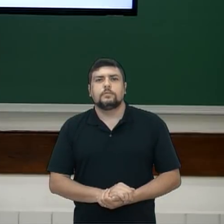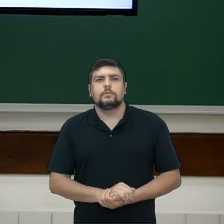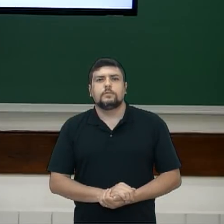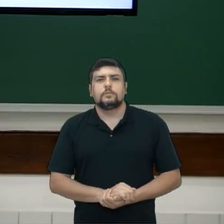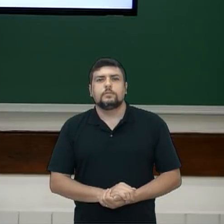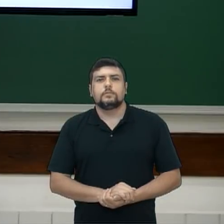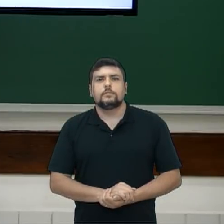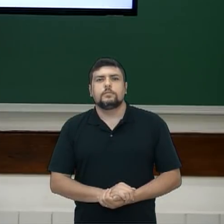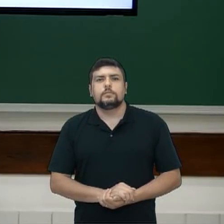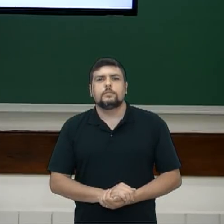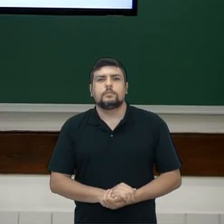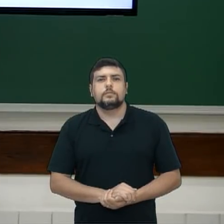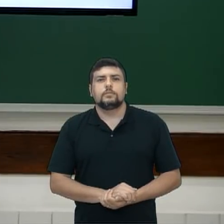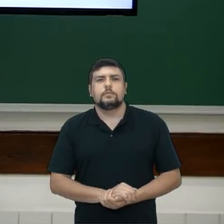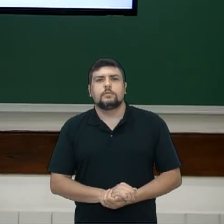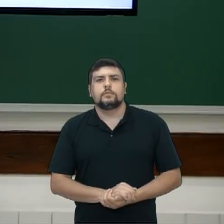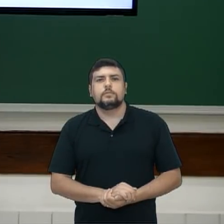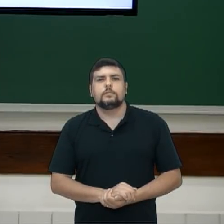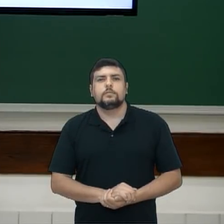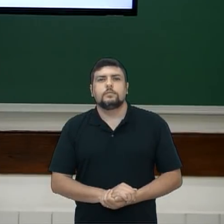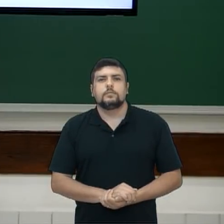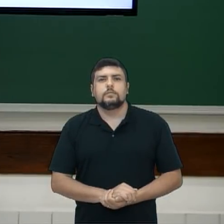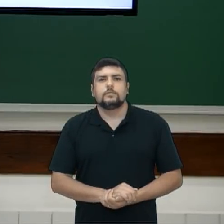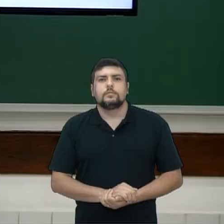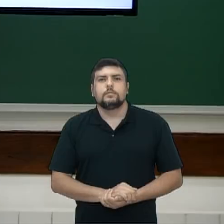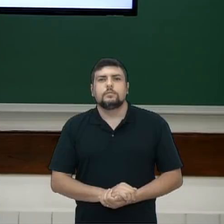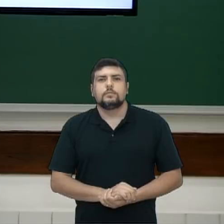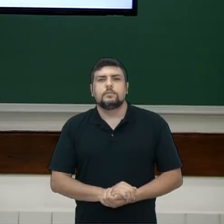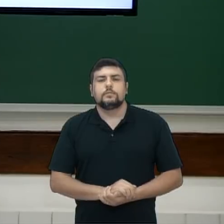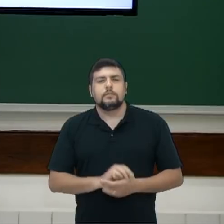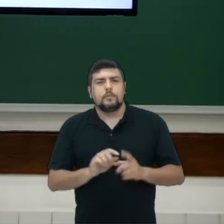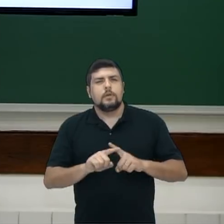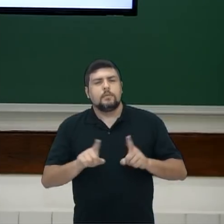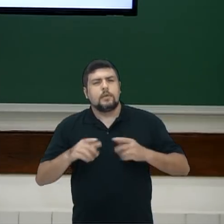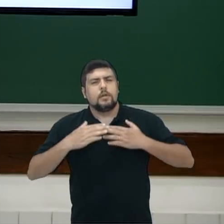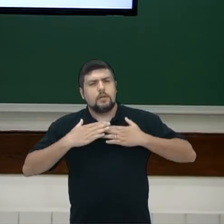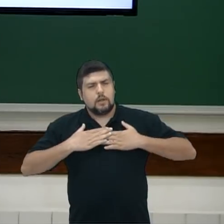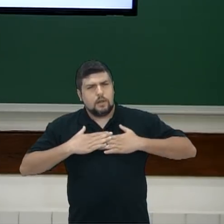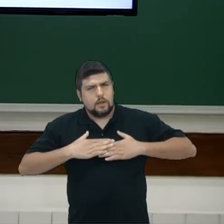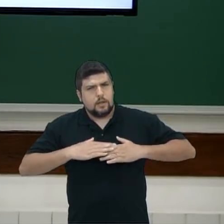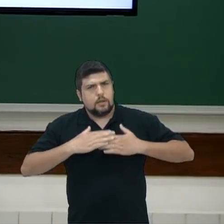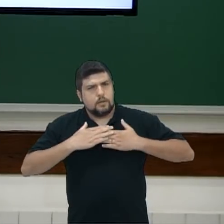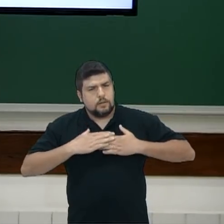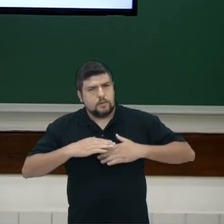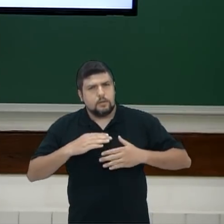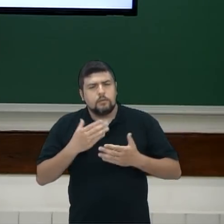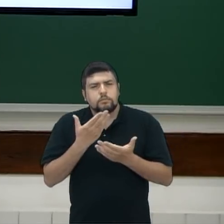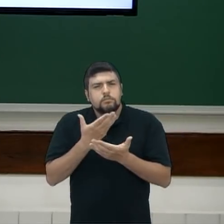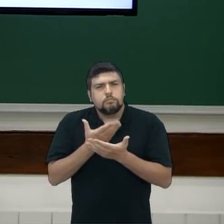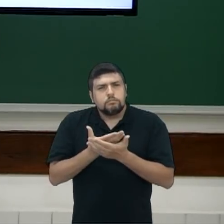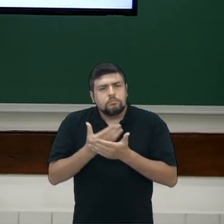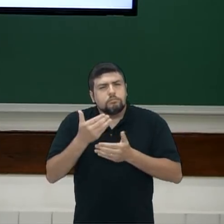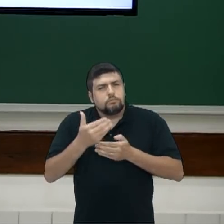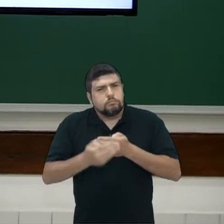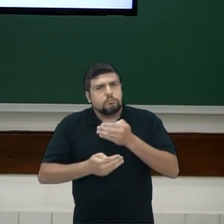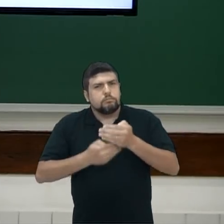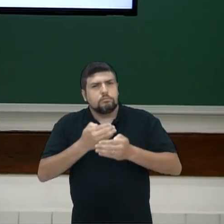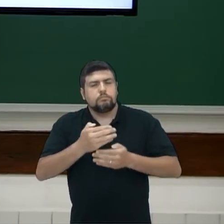no presente, e depois ele na forma passada, tá? Mas se acalma, a gente vai ver com bastante tranquilidade. Então, vamos